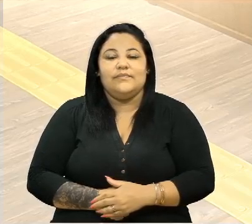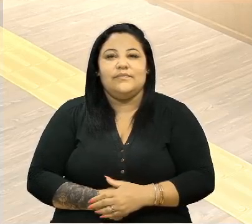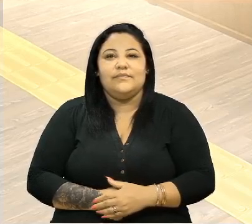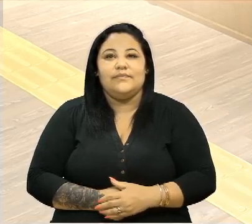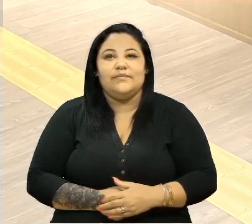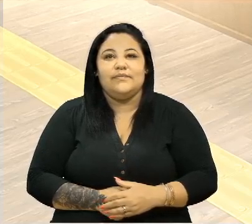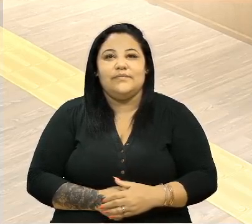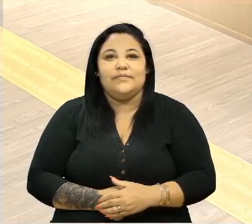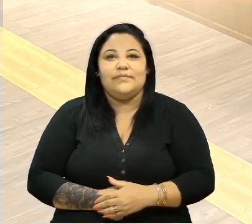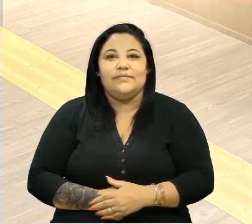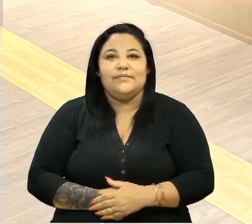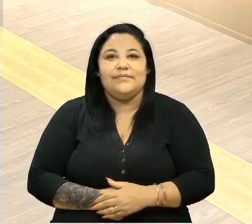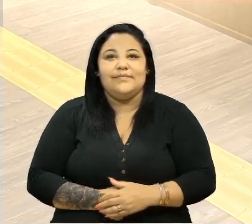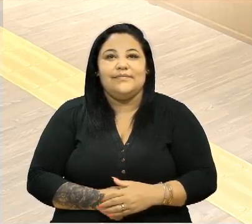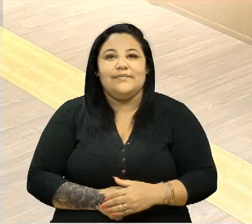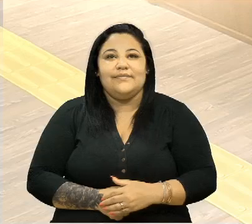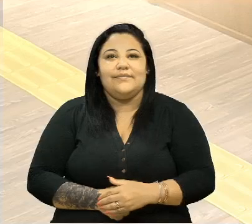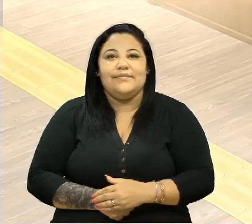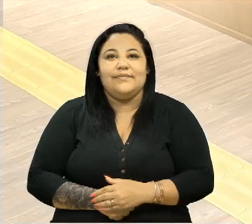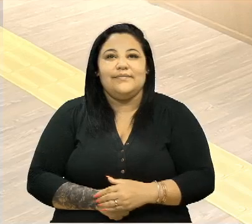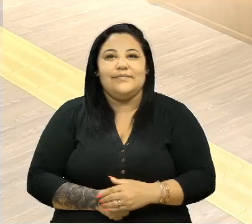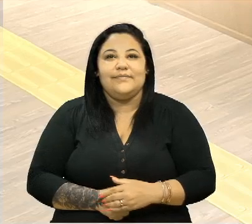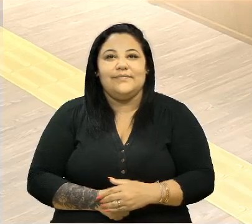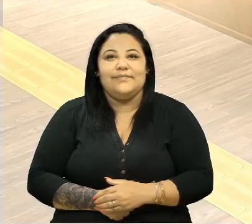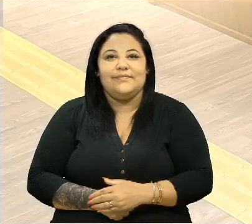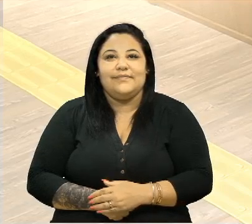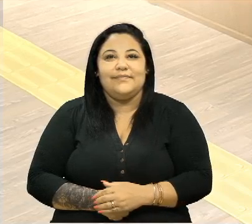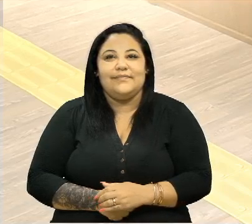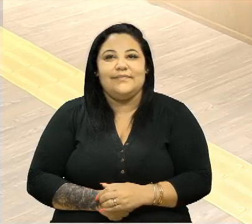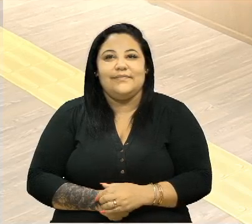Sobe. Eu não consigo. Por que isso vai ficar maior que tu?